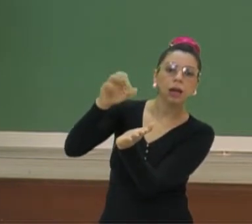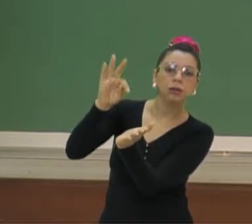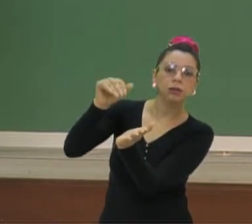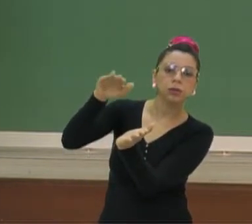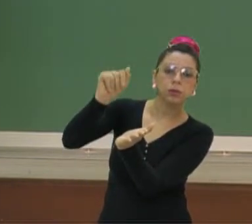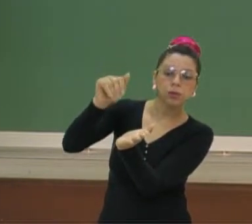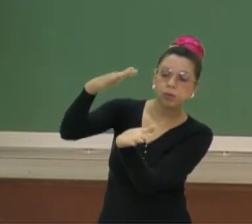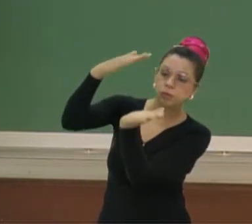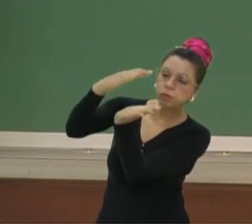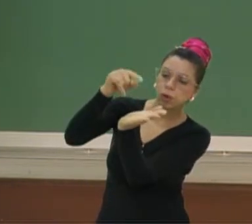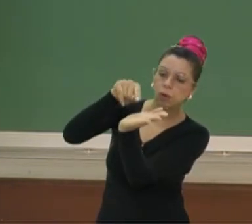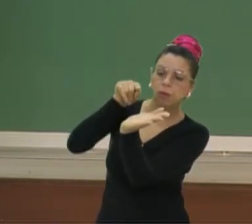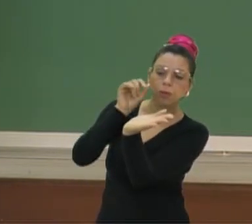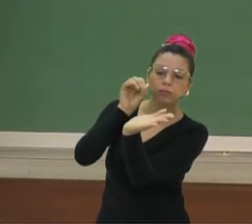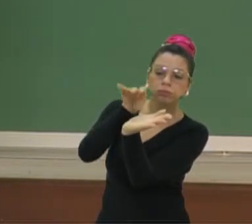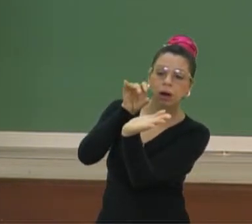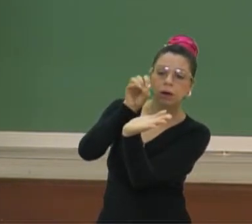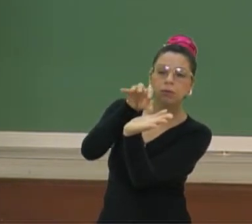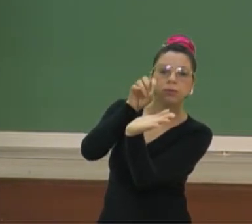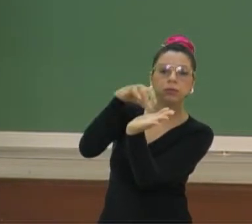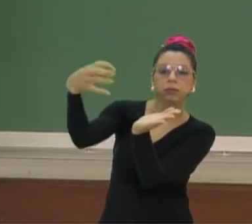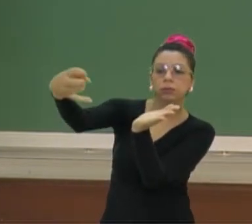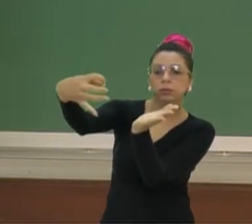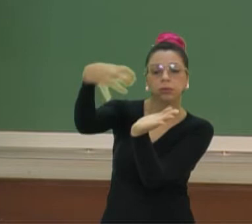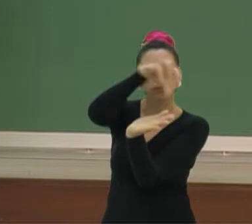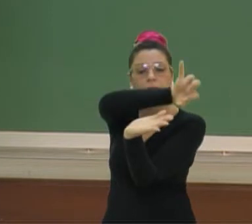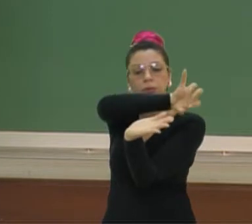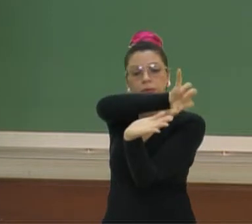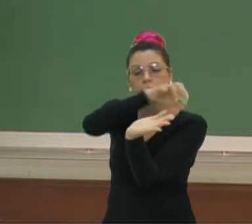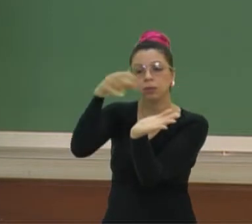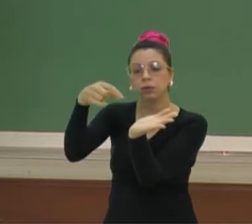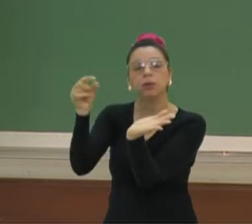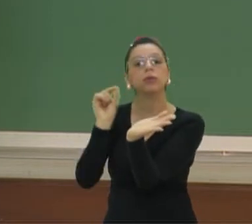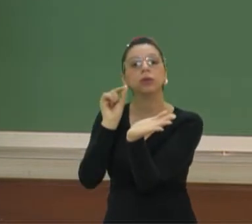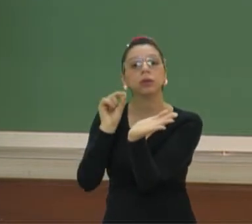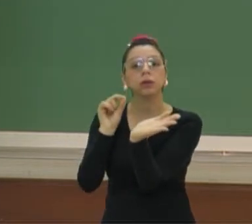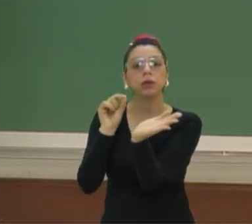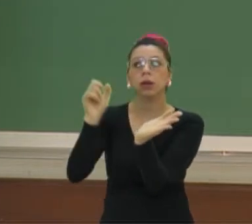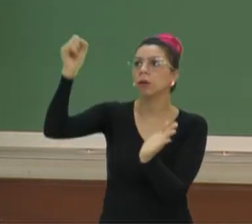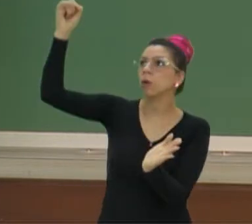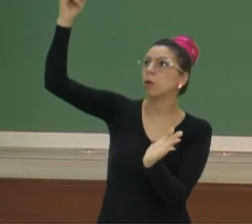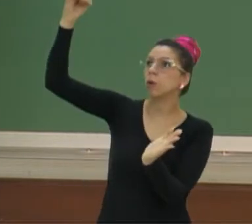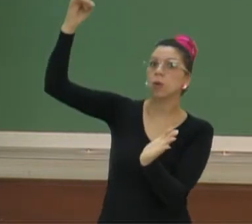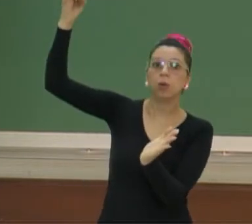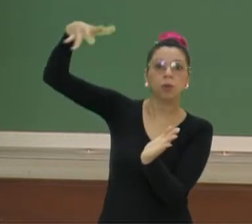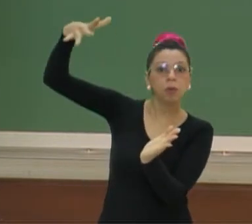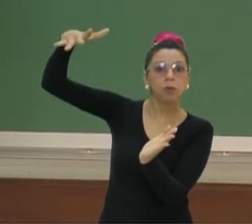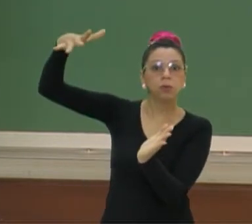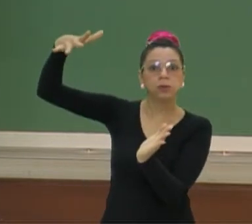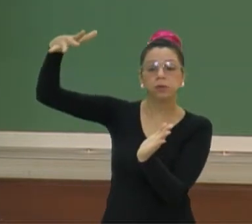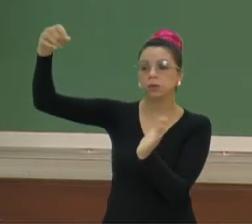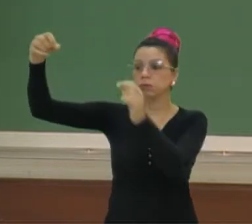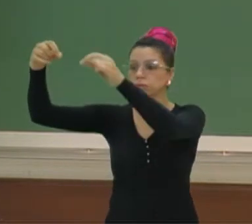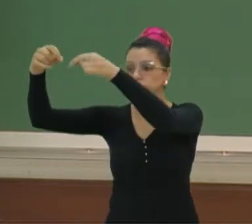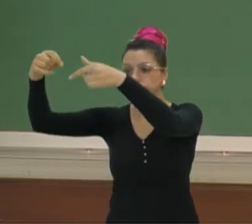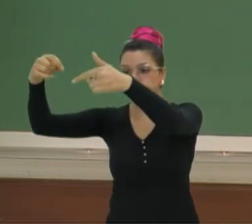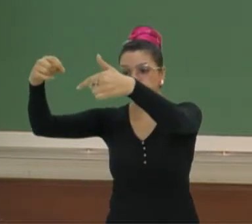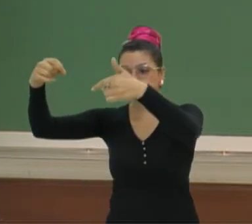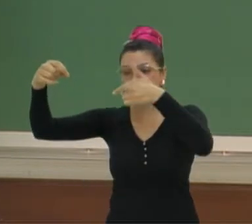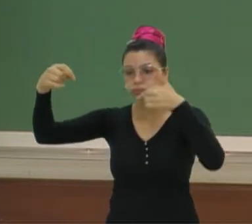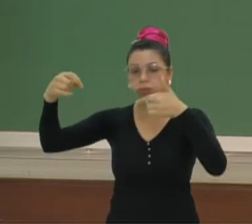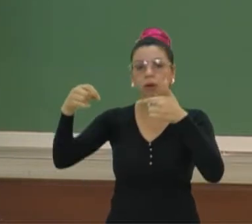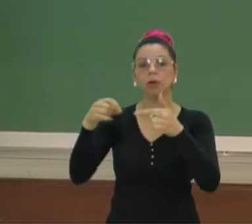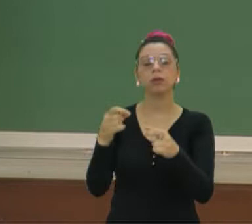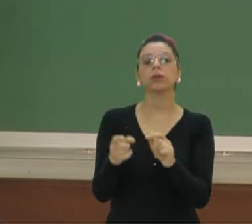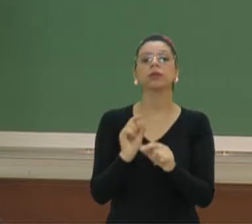material, provando que as partículas de luz cruzavam ou passavam através dos objetos